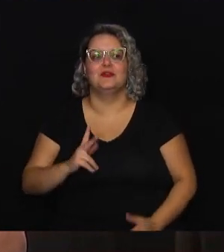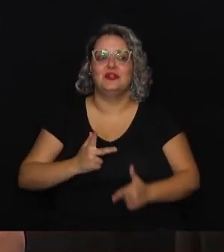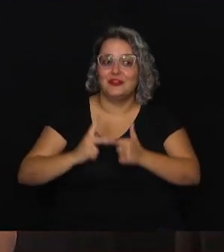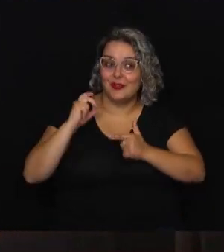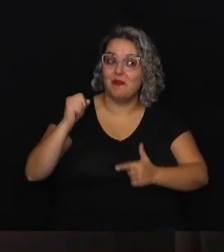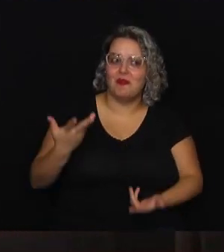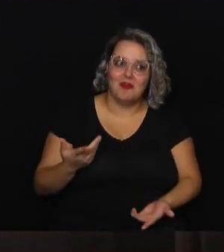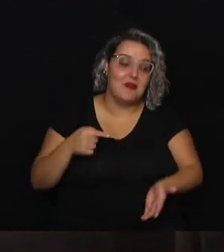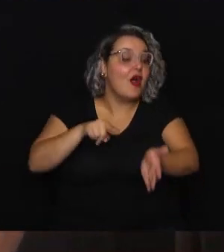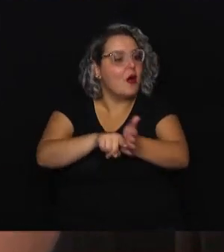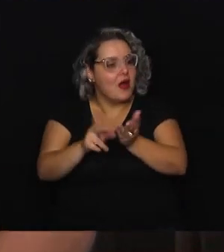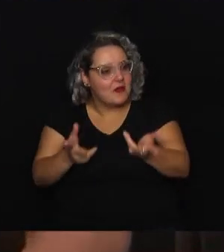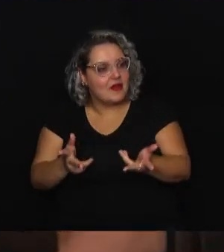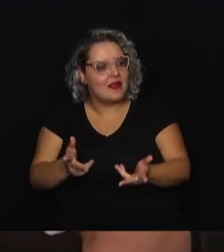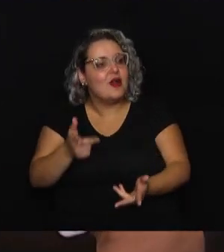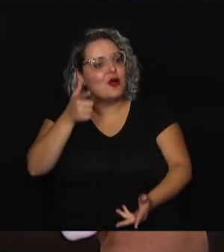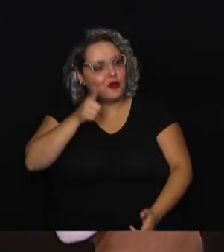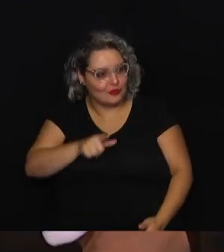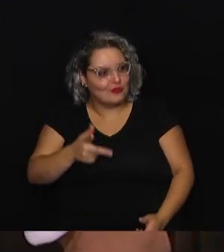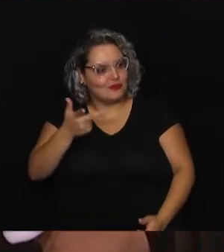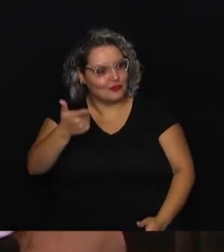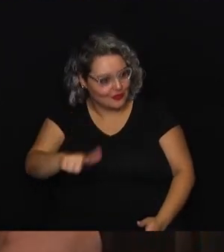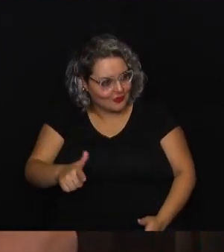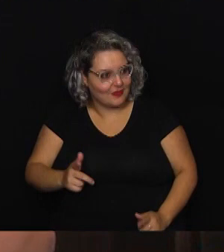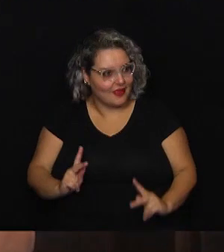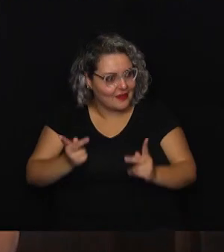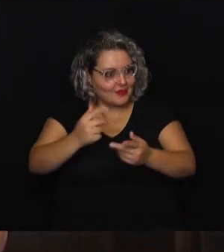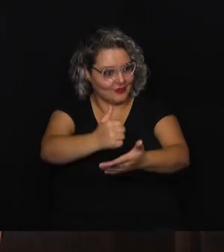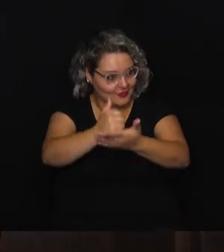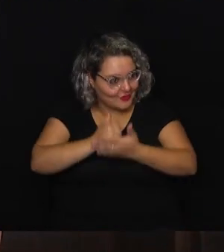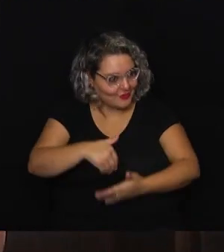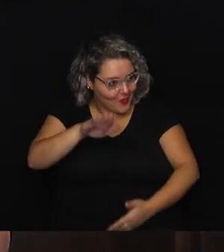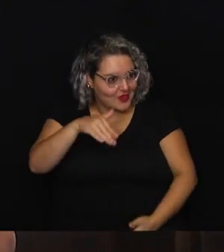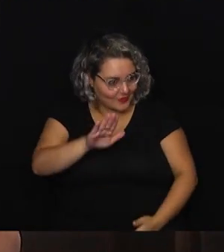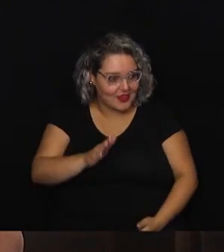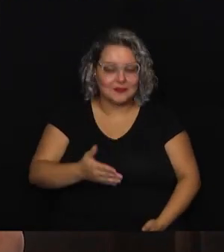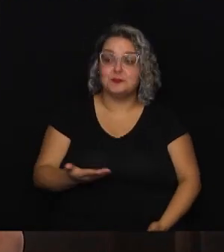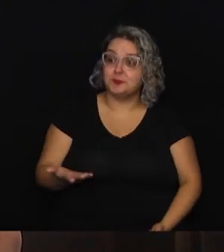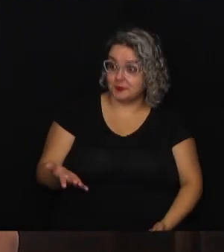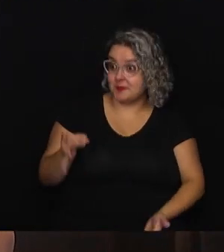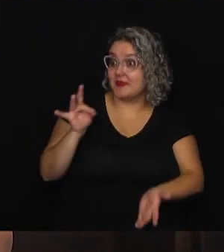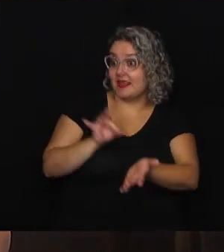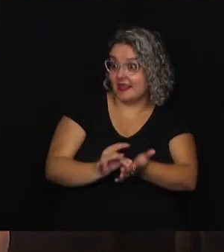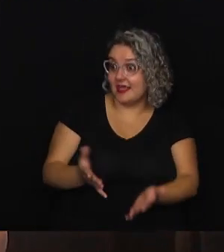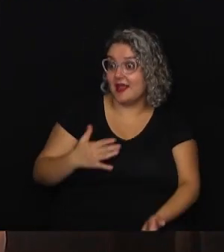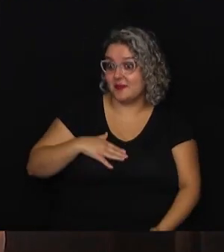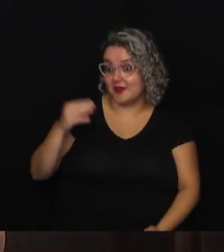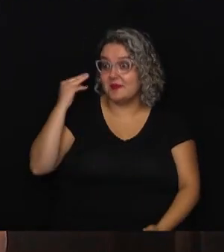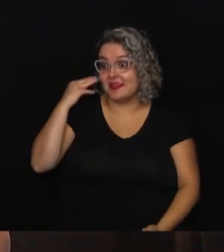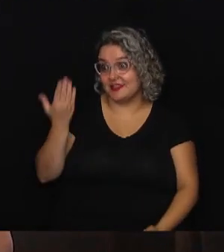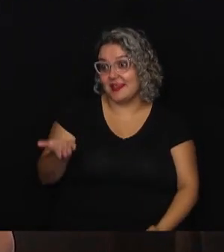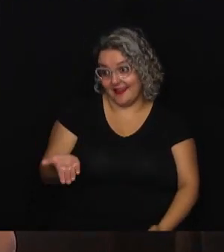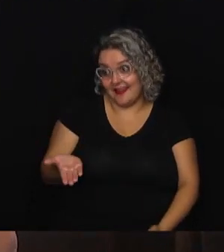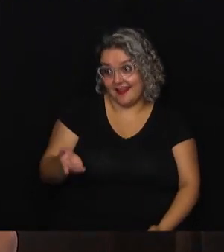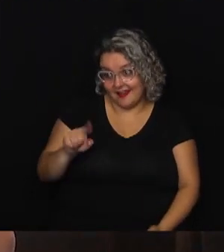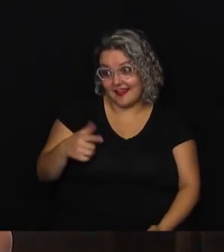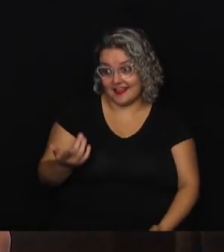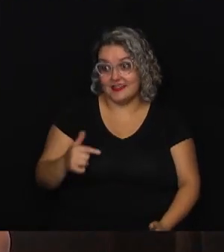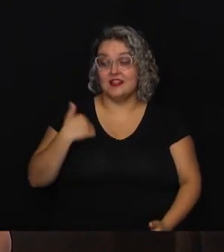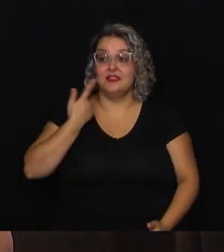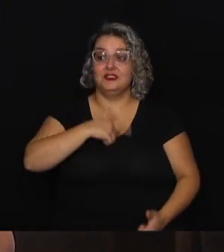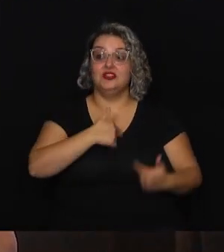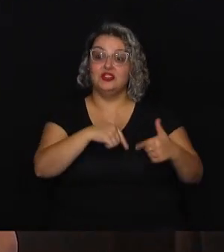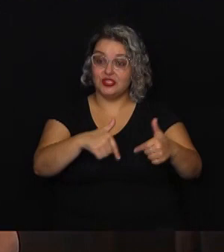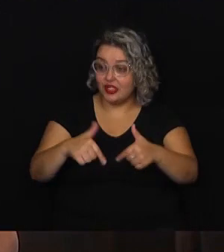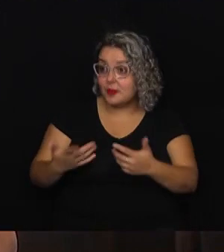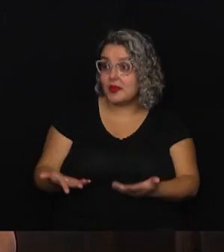ser diferente, dá para manter aí, continuar conquistando títulos e mais títulos? Na verdade a minha mentalidade é essa, a gente trabalha